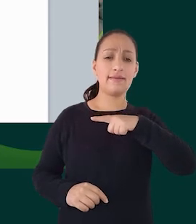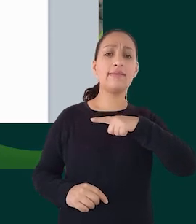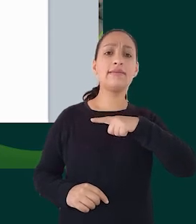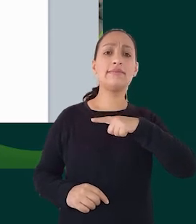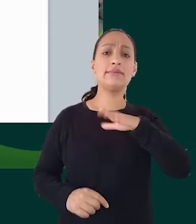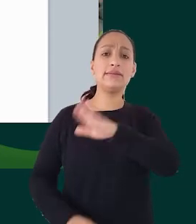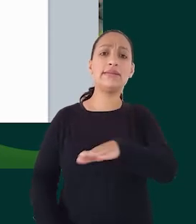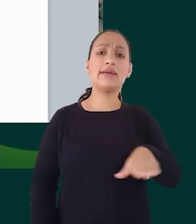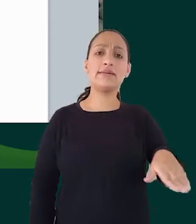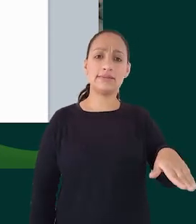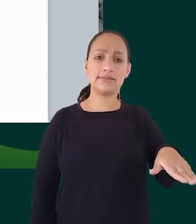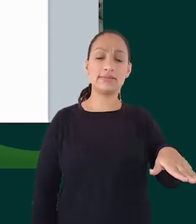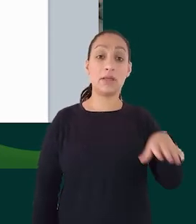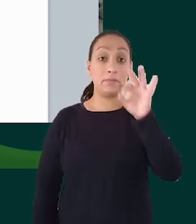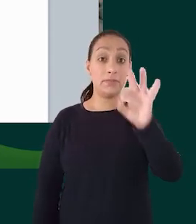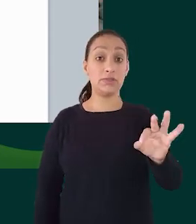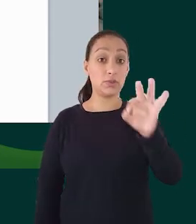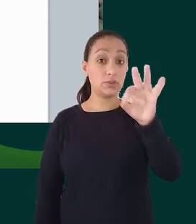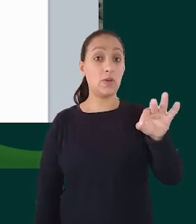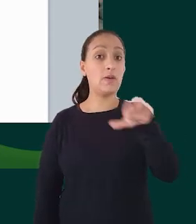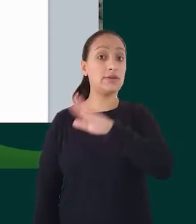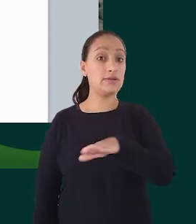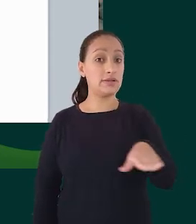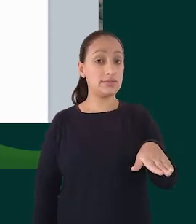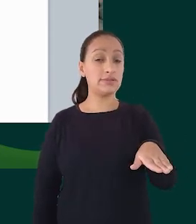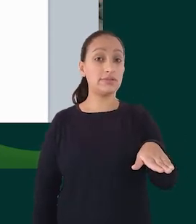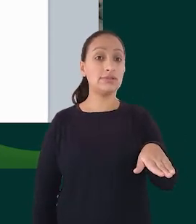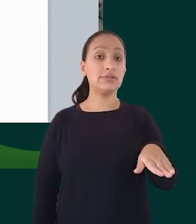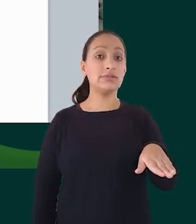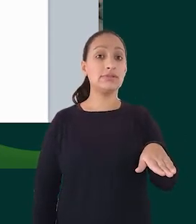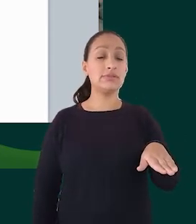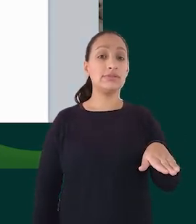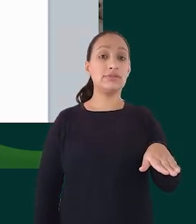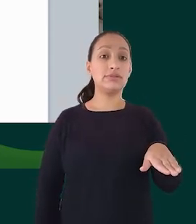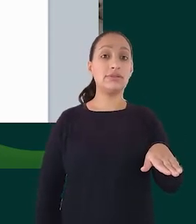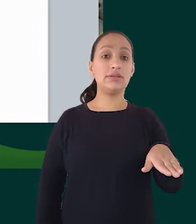que foram, o percentual de crianças que foi imunizado